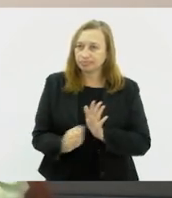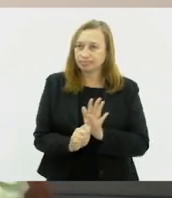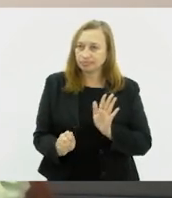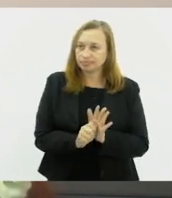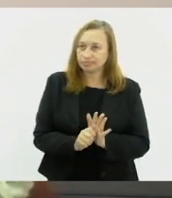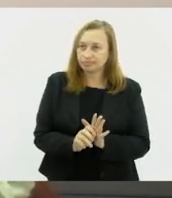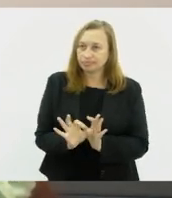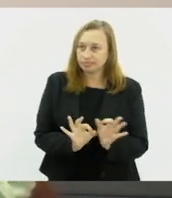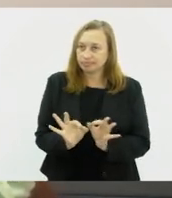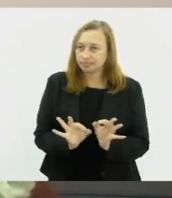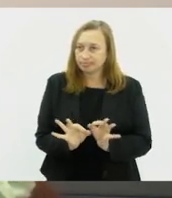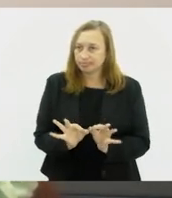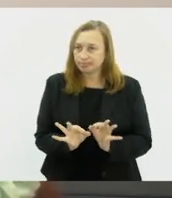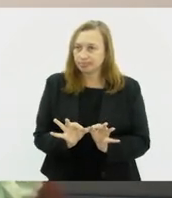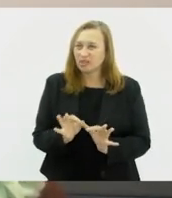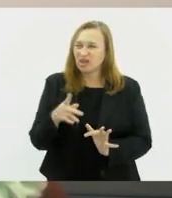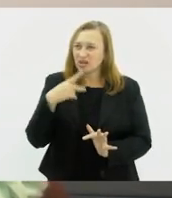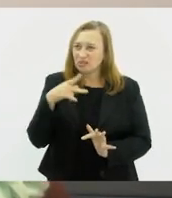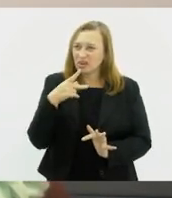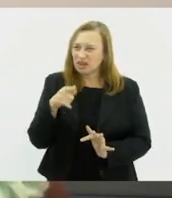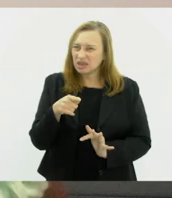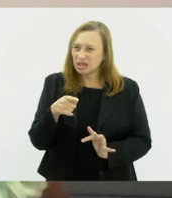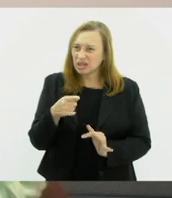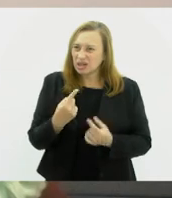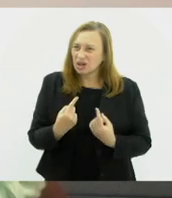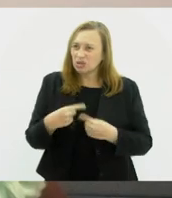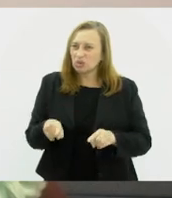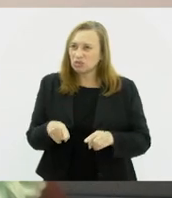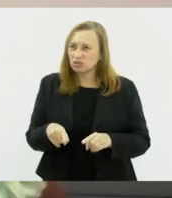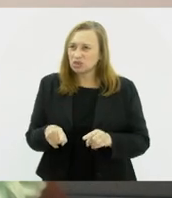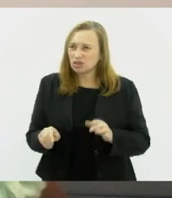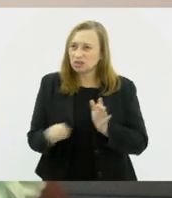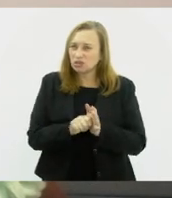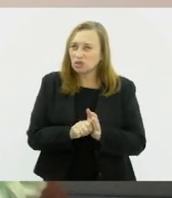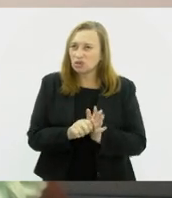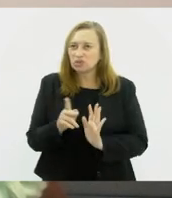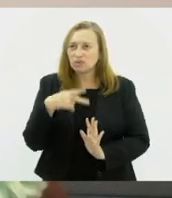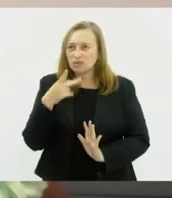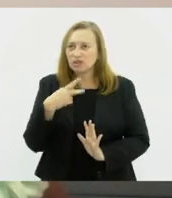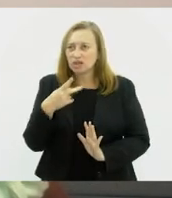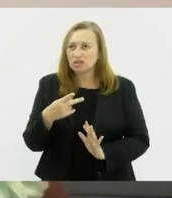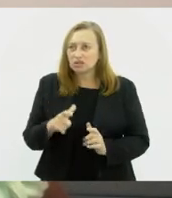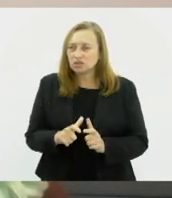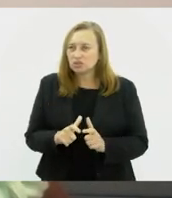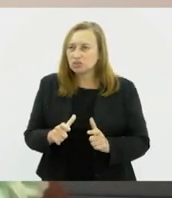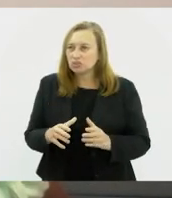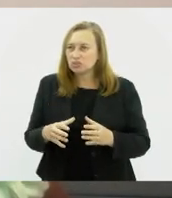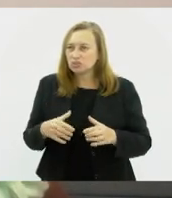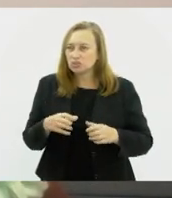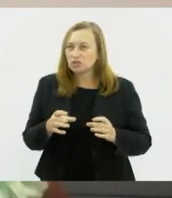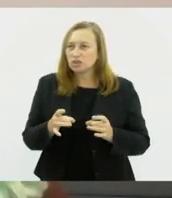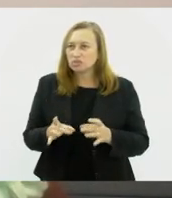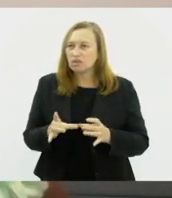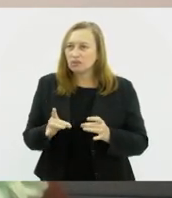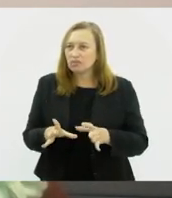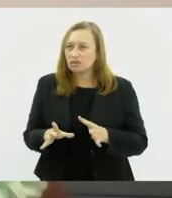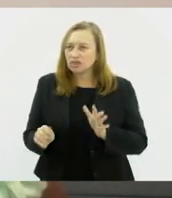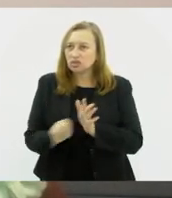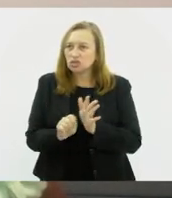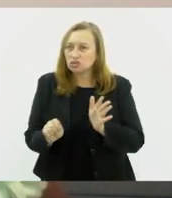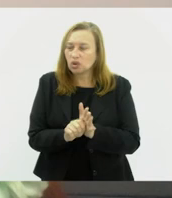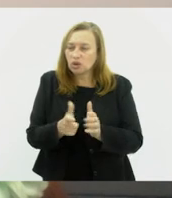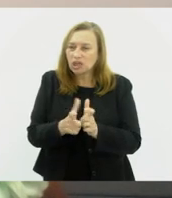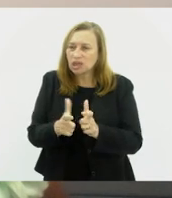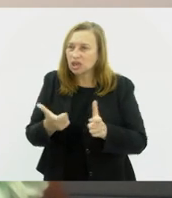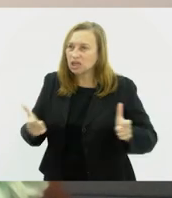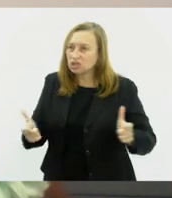indol e dizer que isso é combate ao tráfico de droga nós estamos falando de um mercado de toneladas